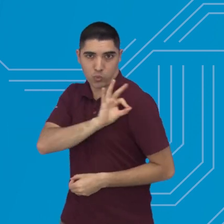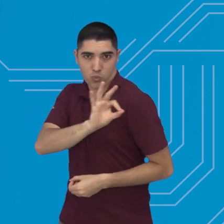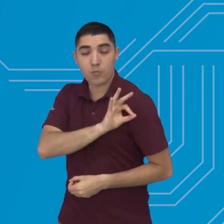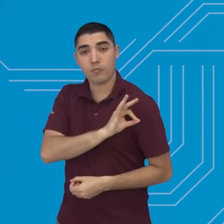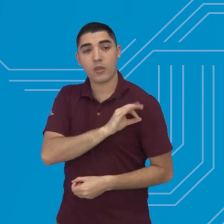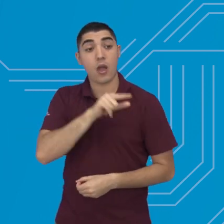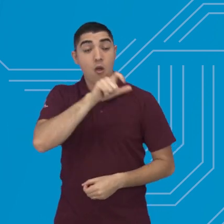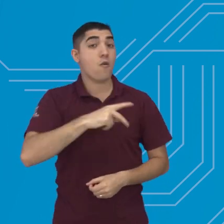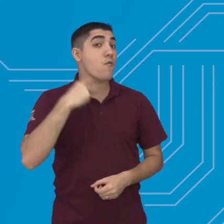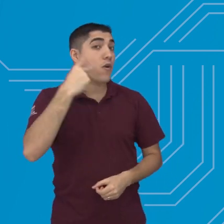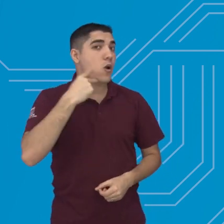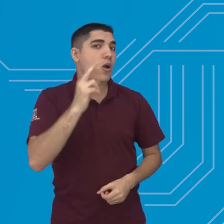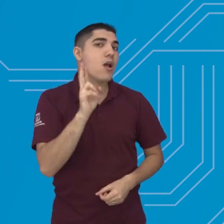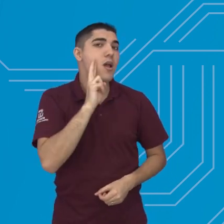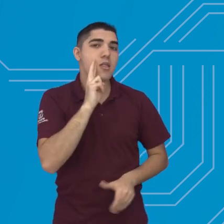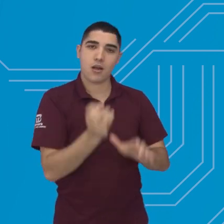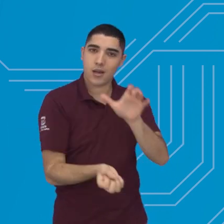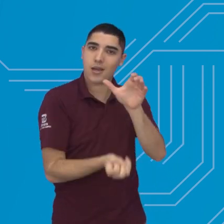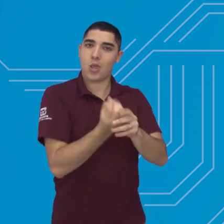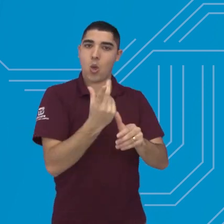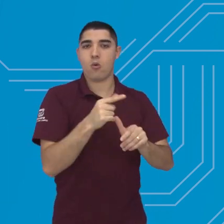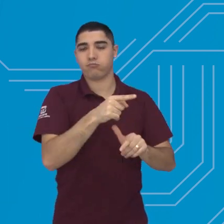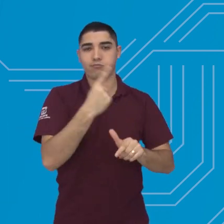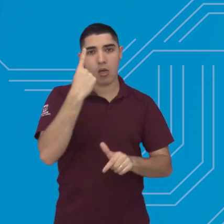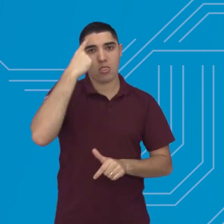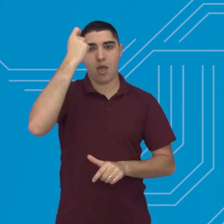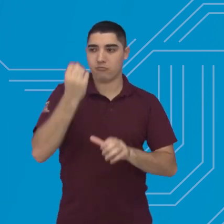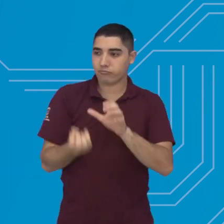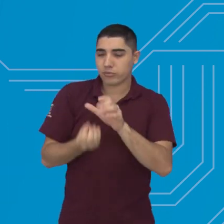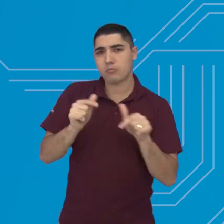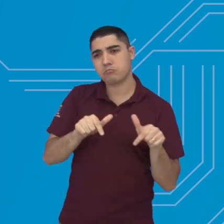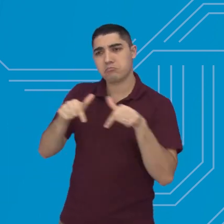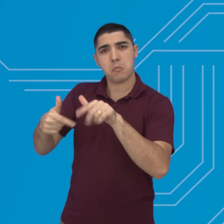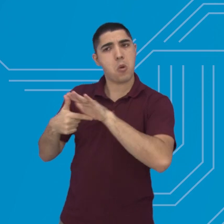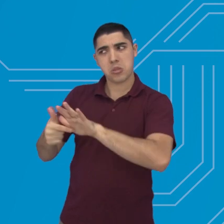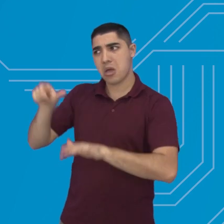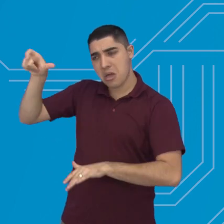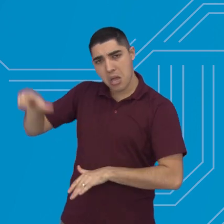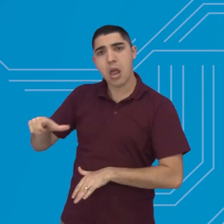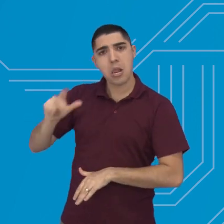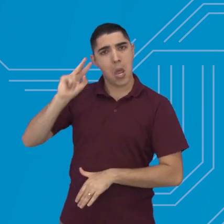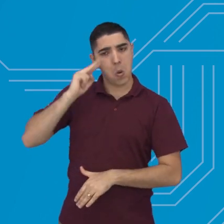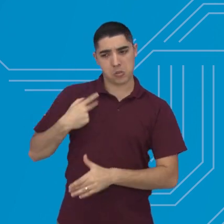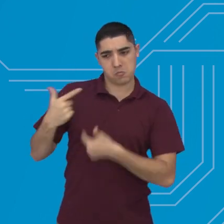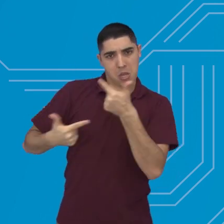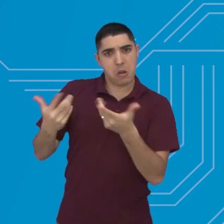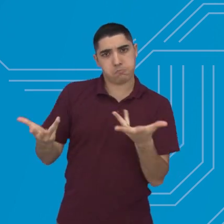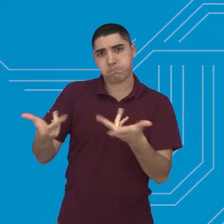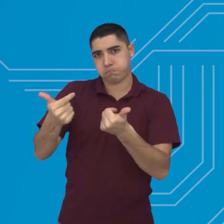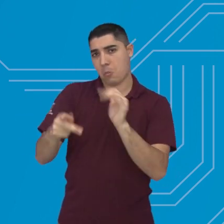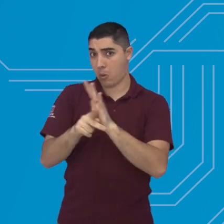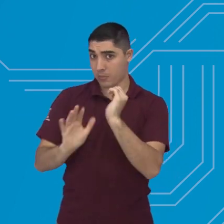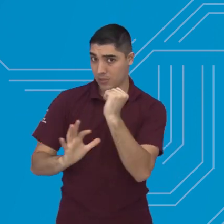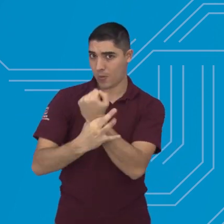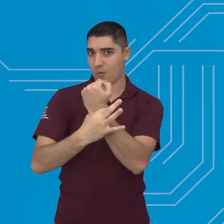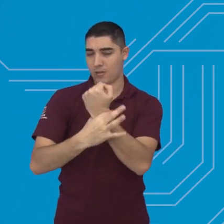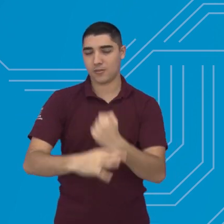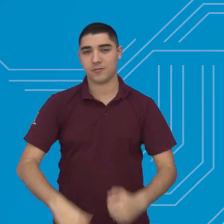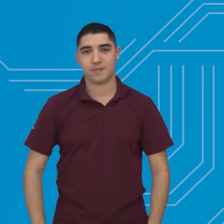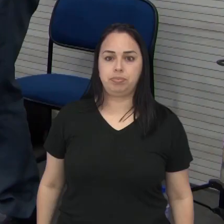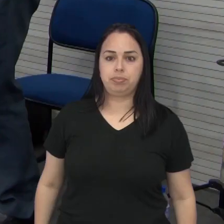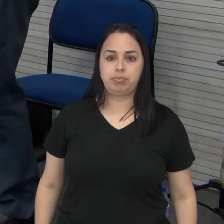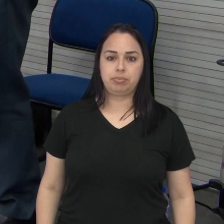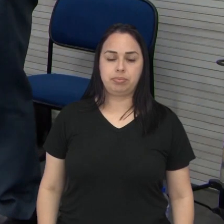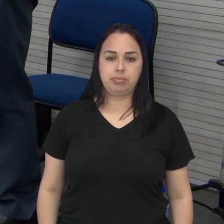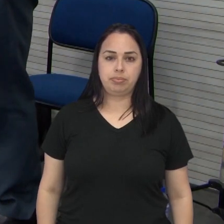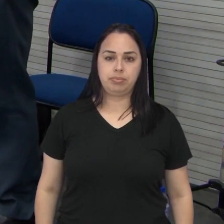A honraria concedida pelo vereador Renato Santiago foi uma forma de reconhecer o trabalho do homenageado nos serviços de segurança